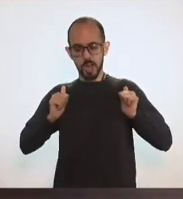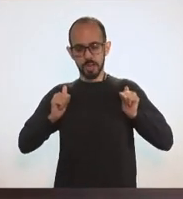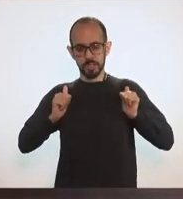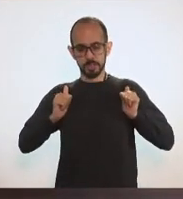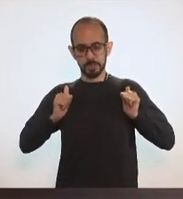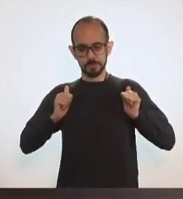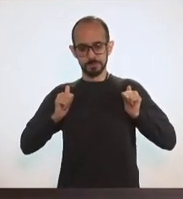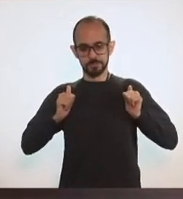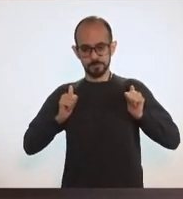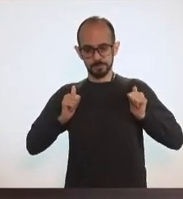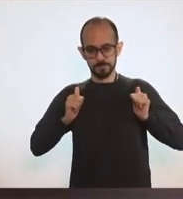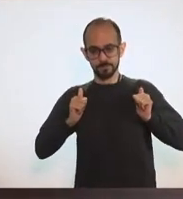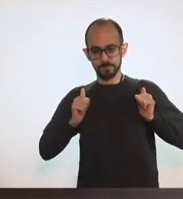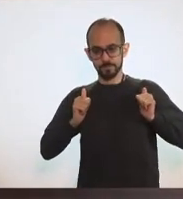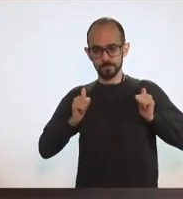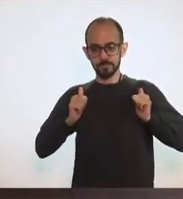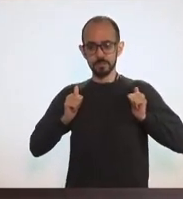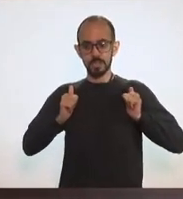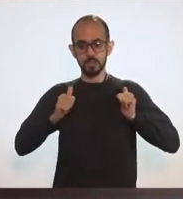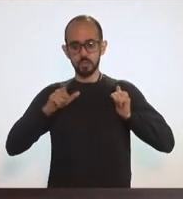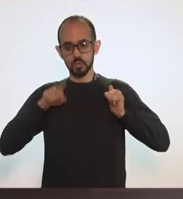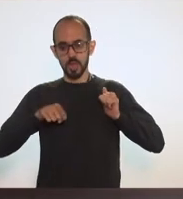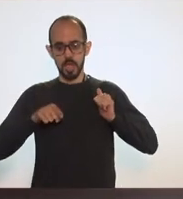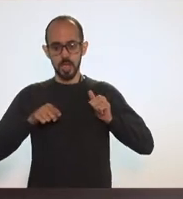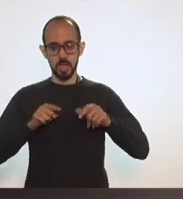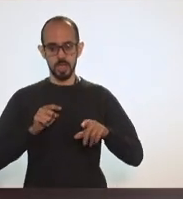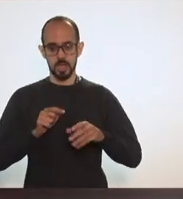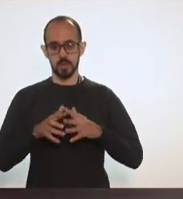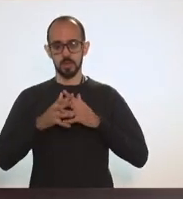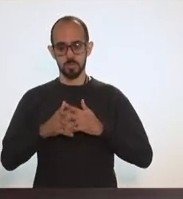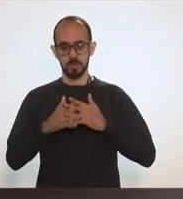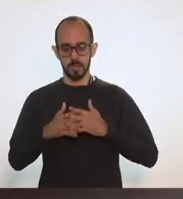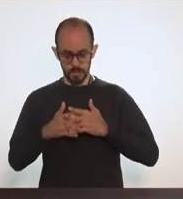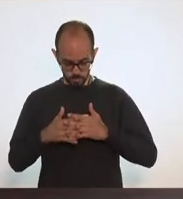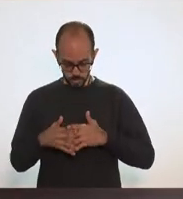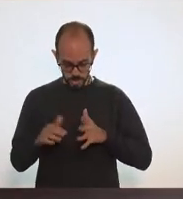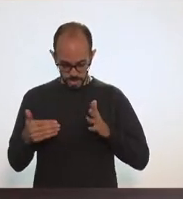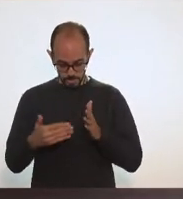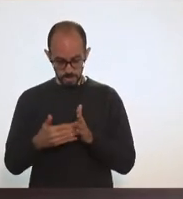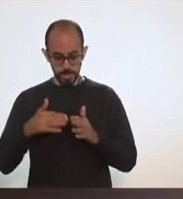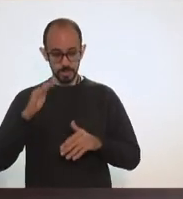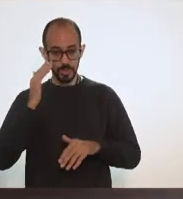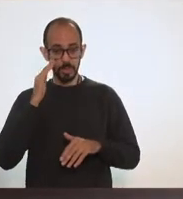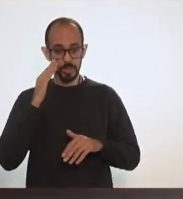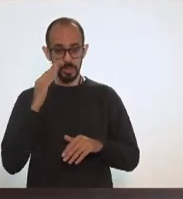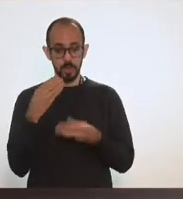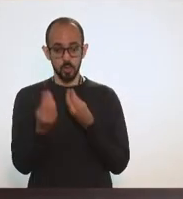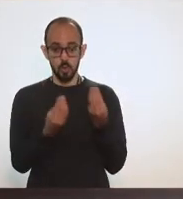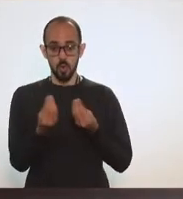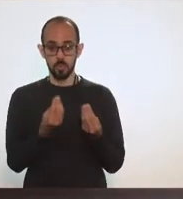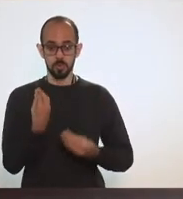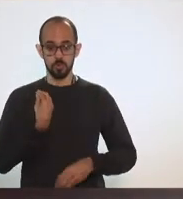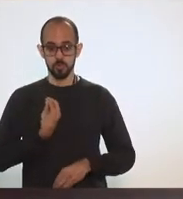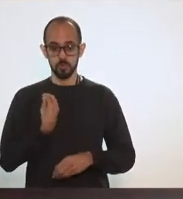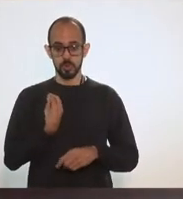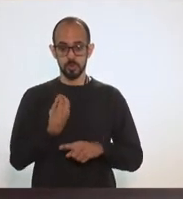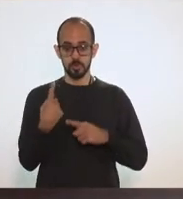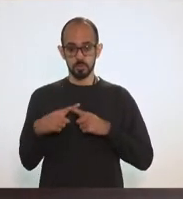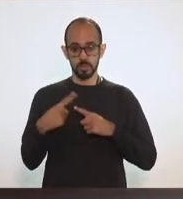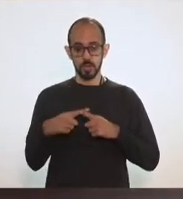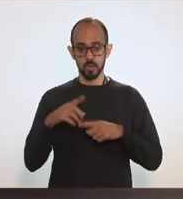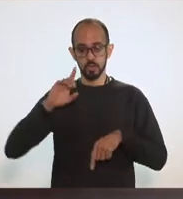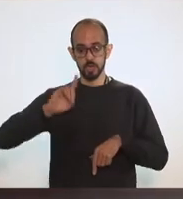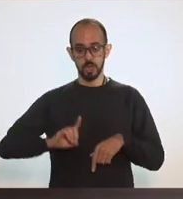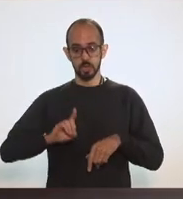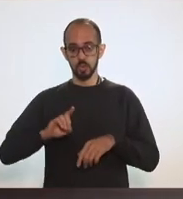uma teia absurda de gente. É até difícil entender como é que funciona no Flamengo, porque o diretor de meio, diretor de